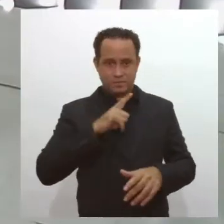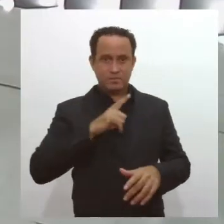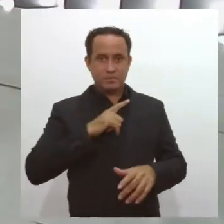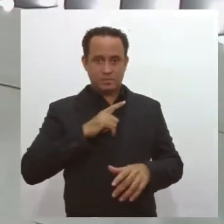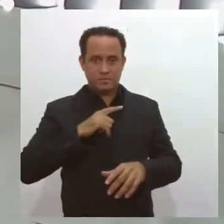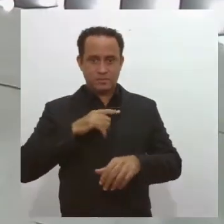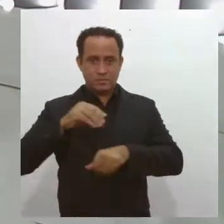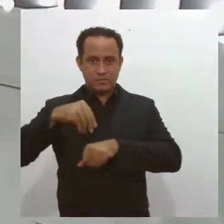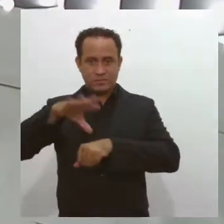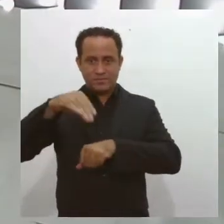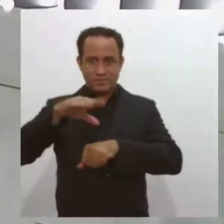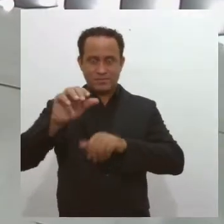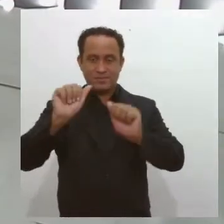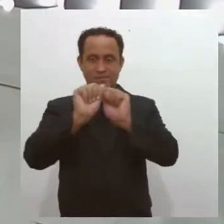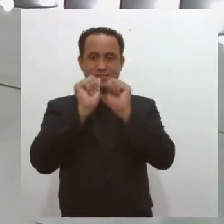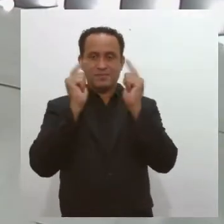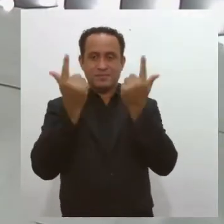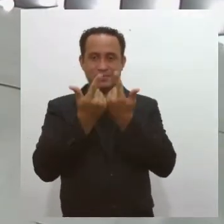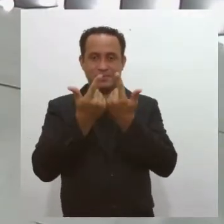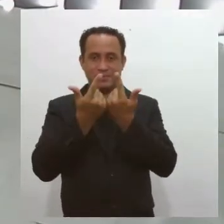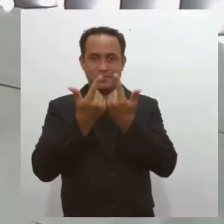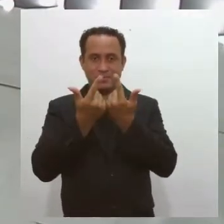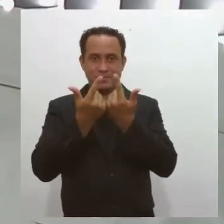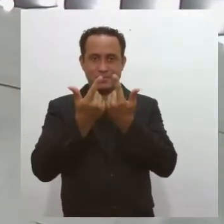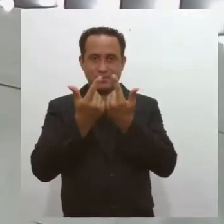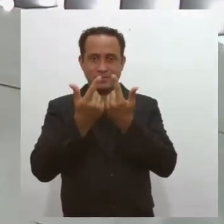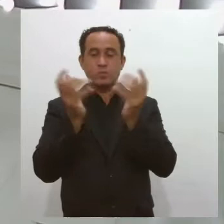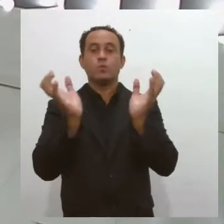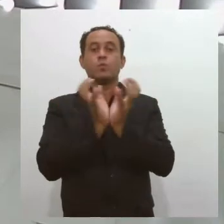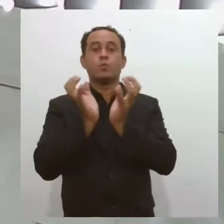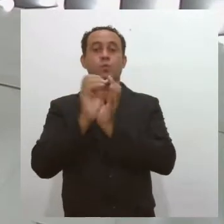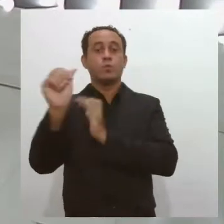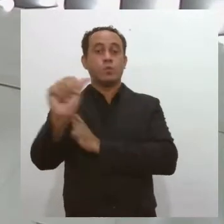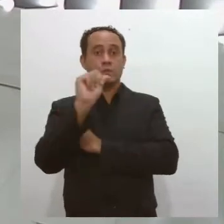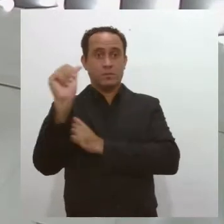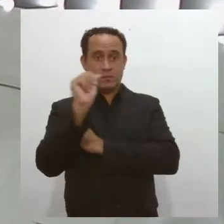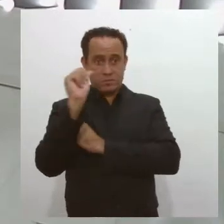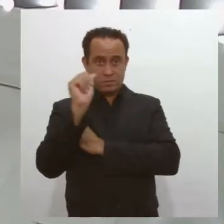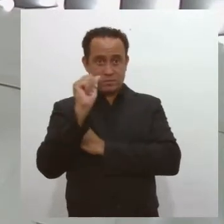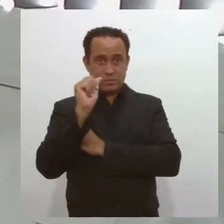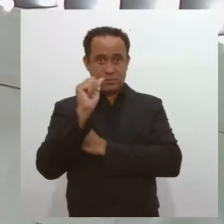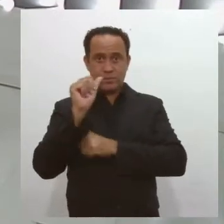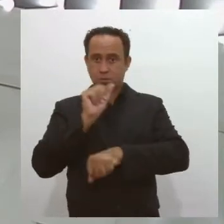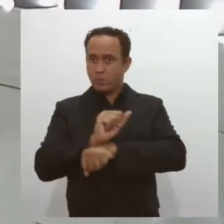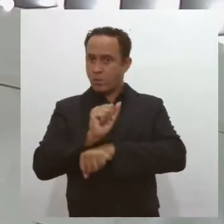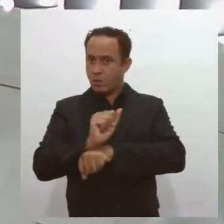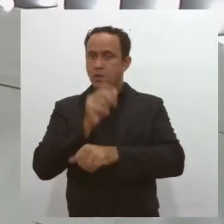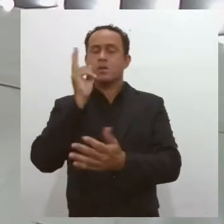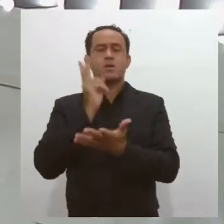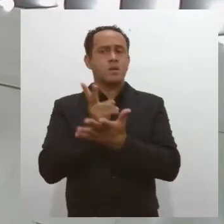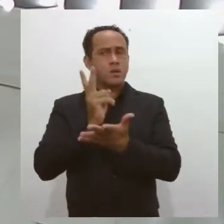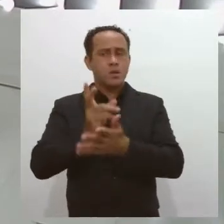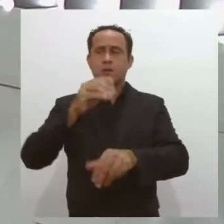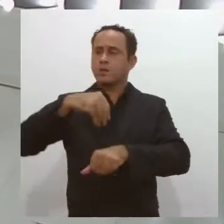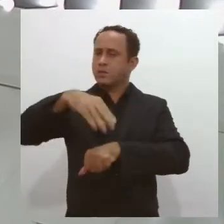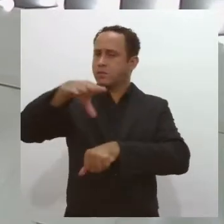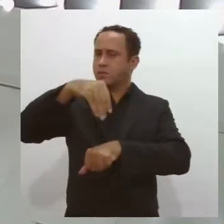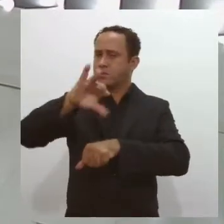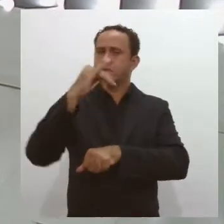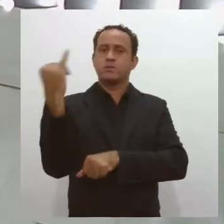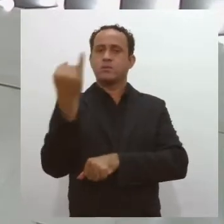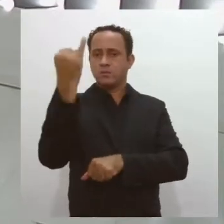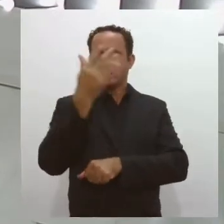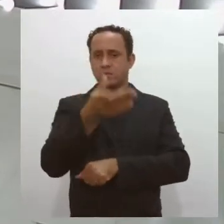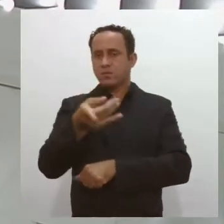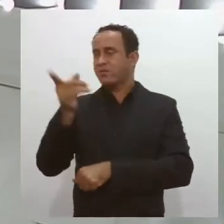mais informação da Casa Legislativa, a turma da Agência de Notícias Alese não para, tem sempre uma informação importante para todos vocês,